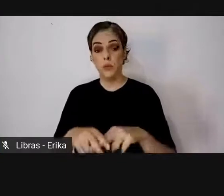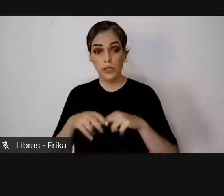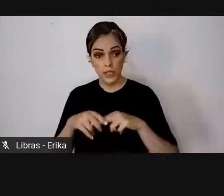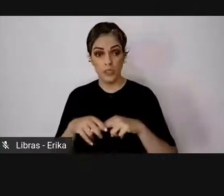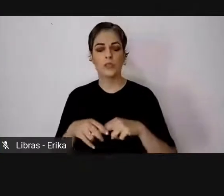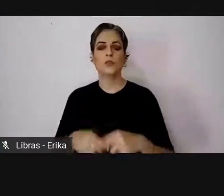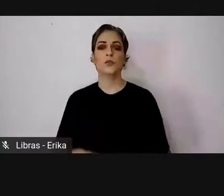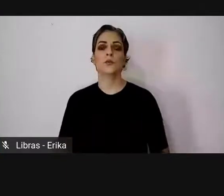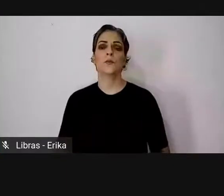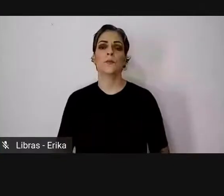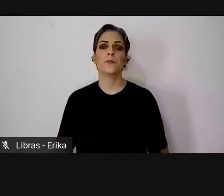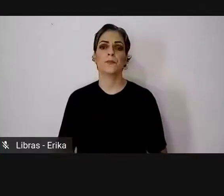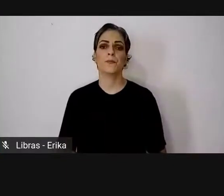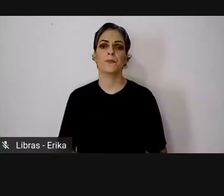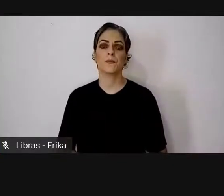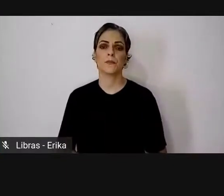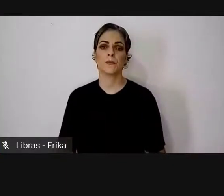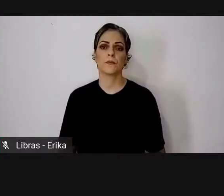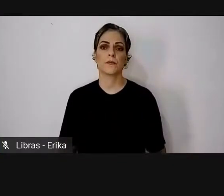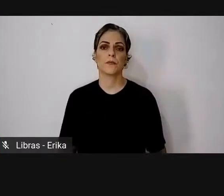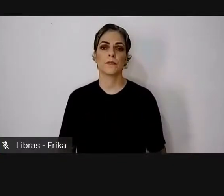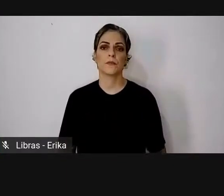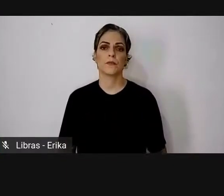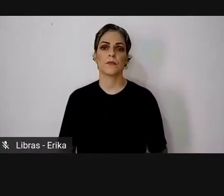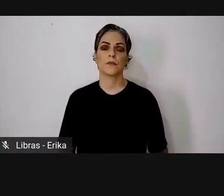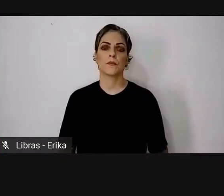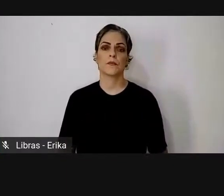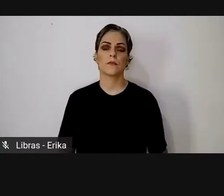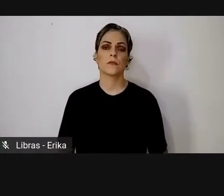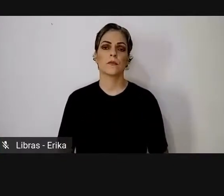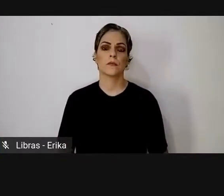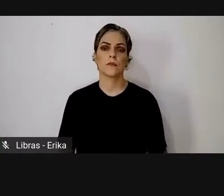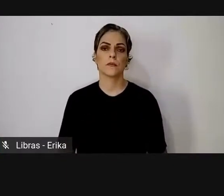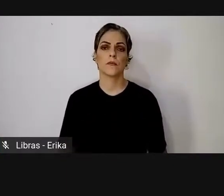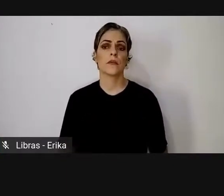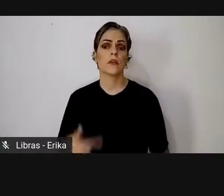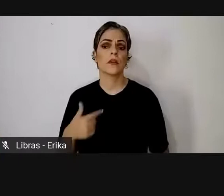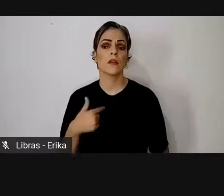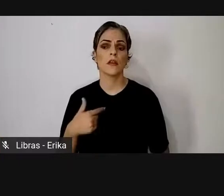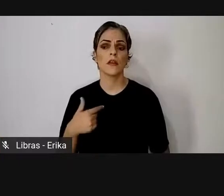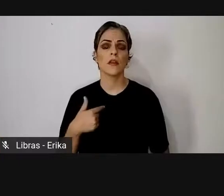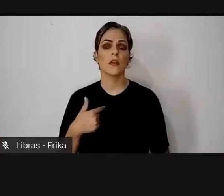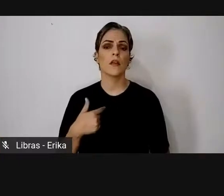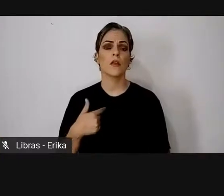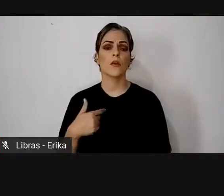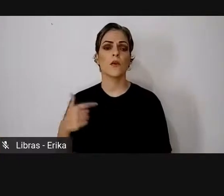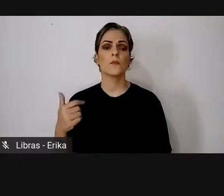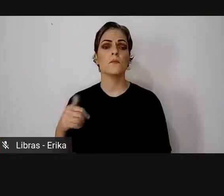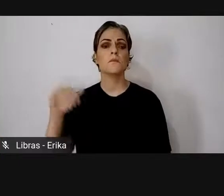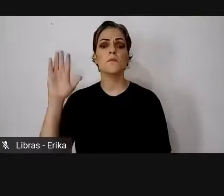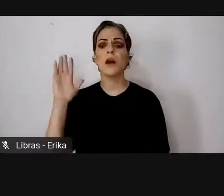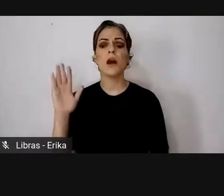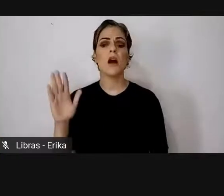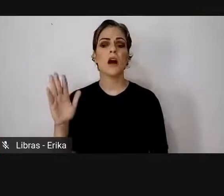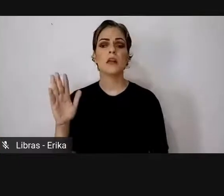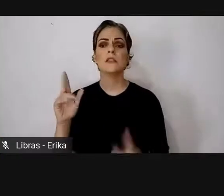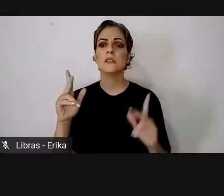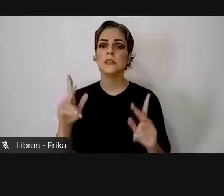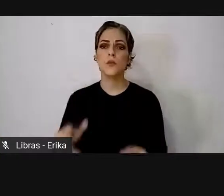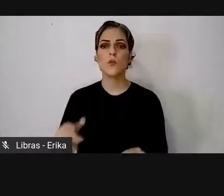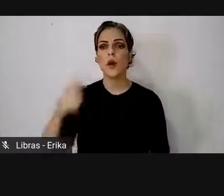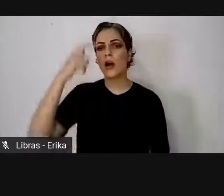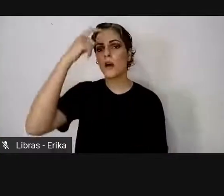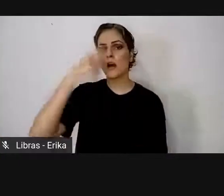na posição, muito mais na posição de cidadão, ou de pesquisador, né, de fora da